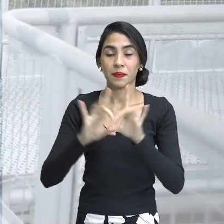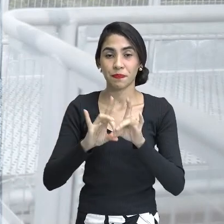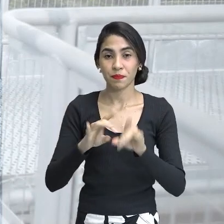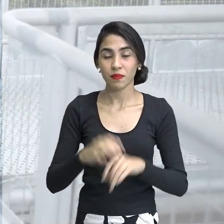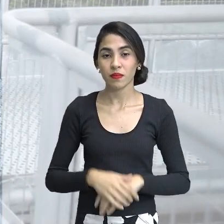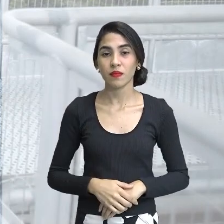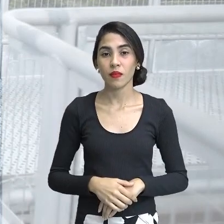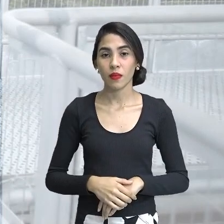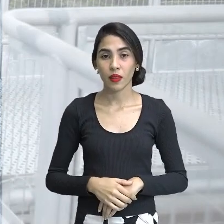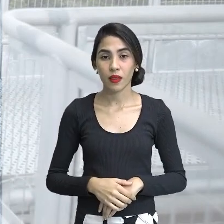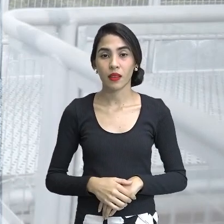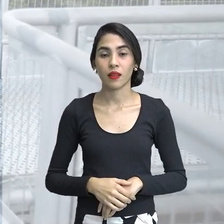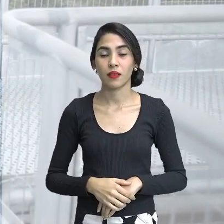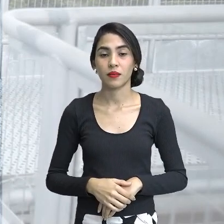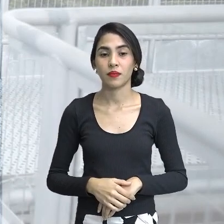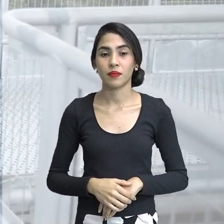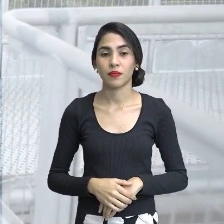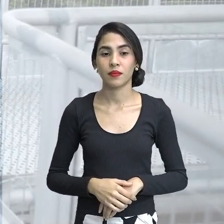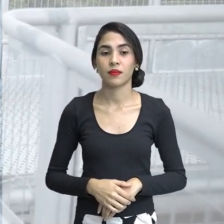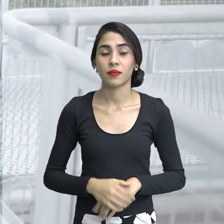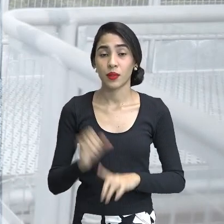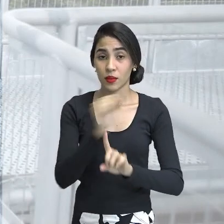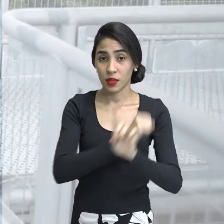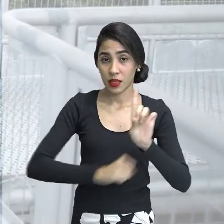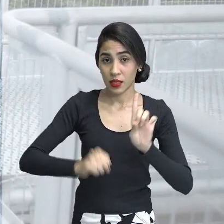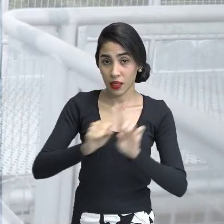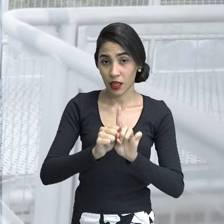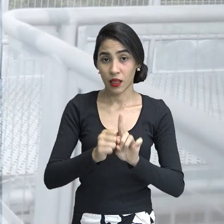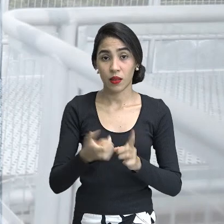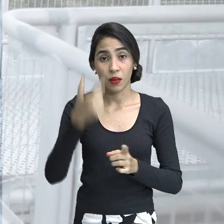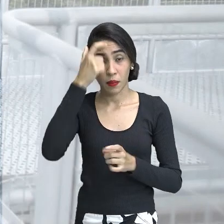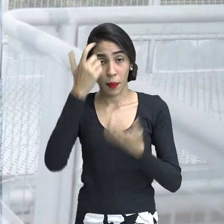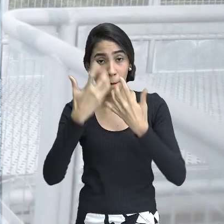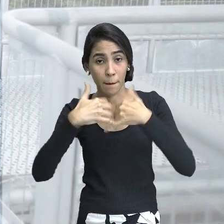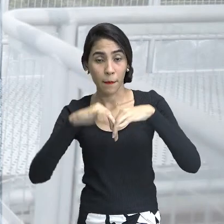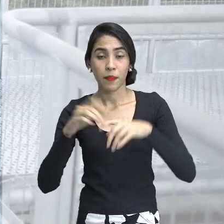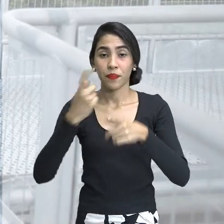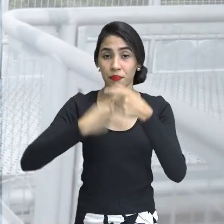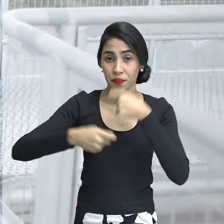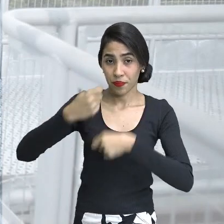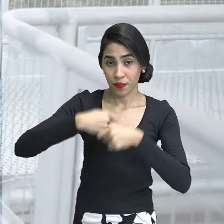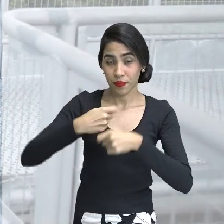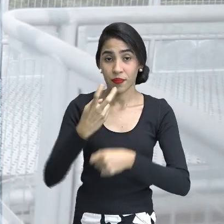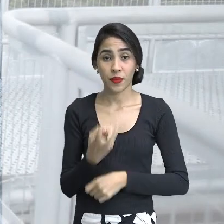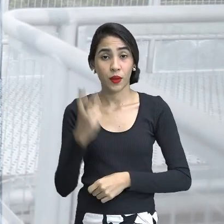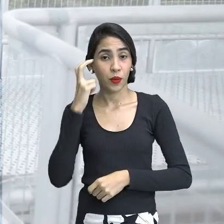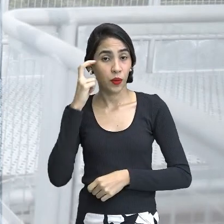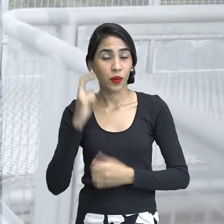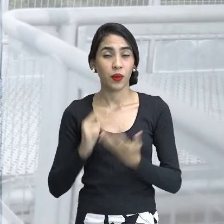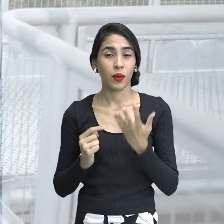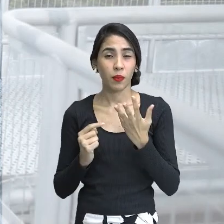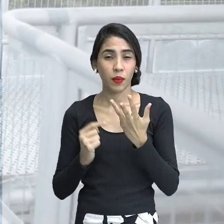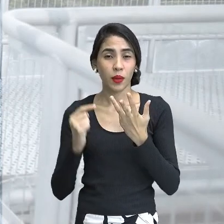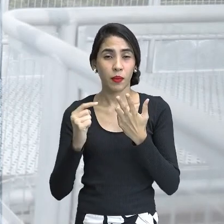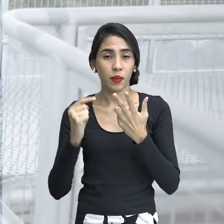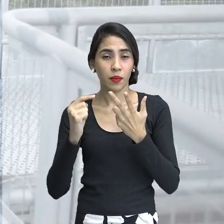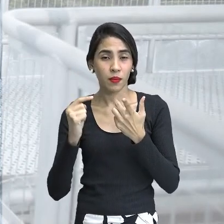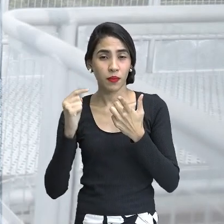interconectados. A parte ambiental, a parte social, a parte econômica, a parte cultural, tudo